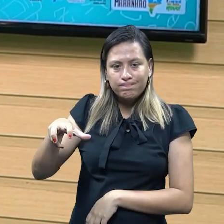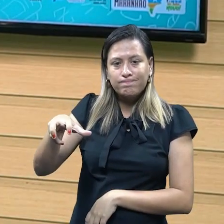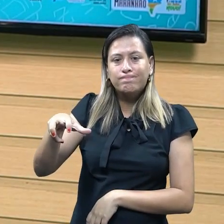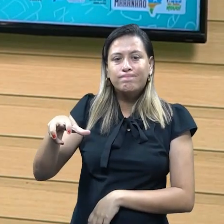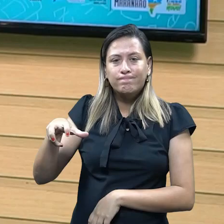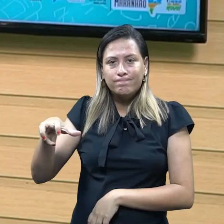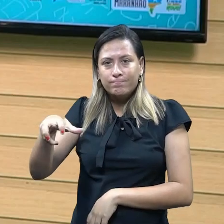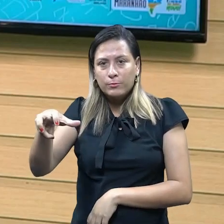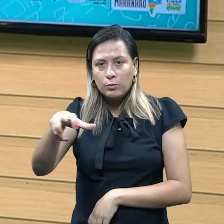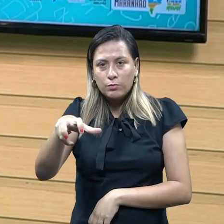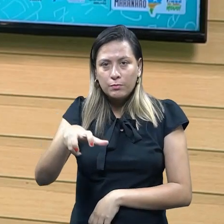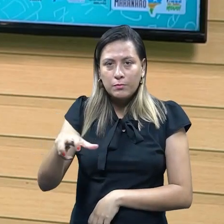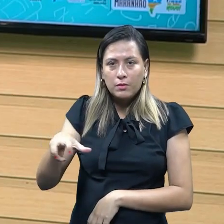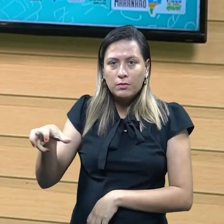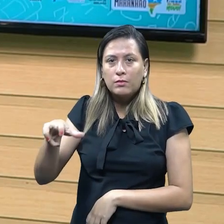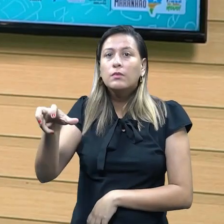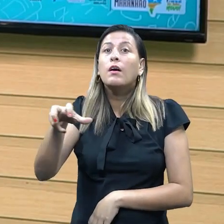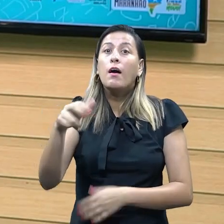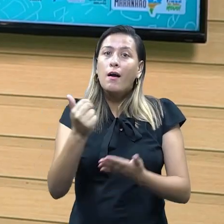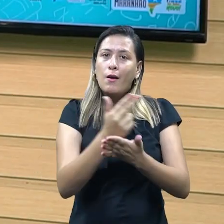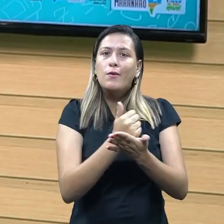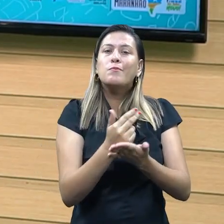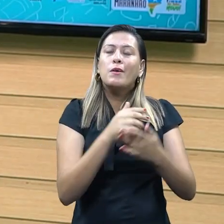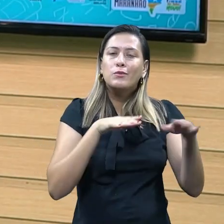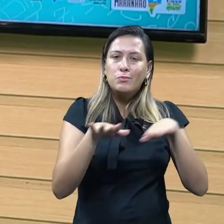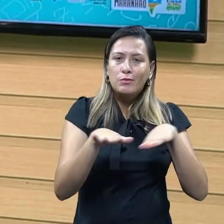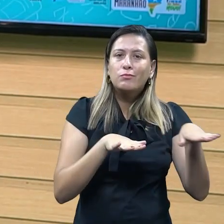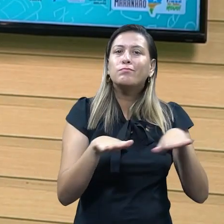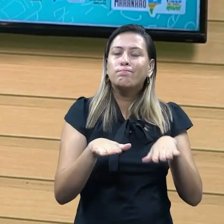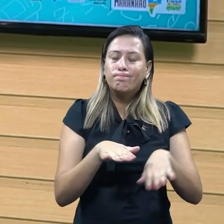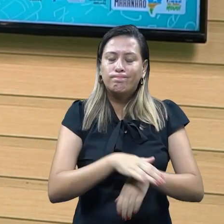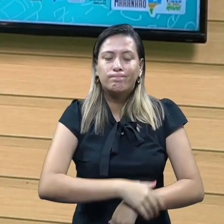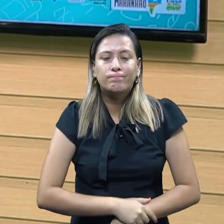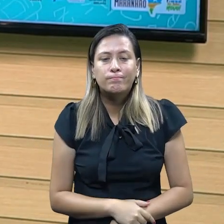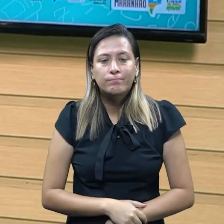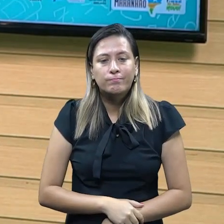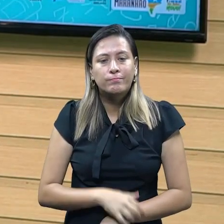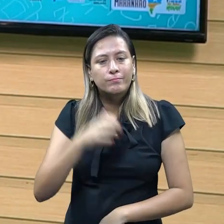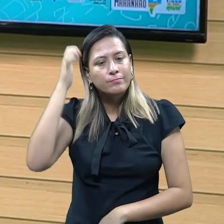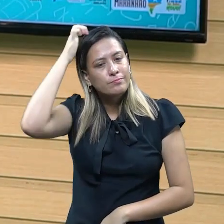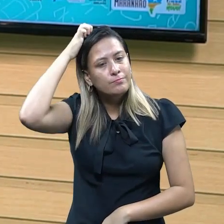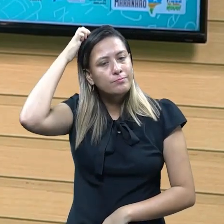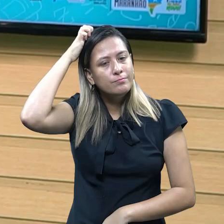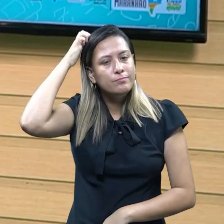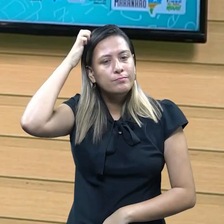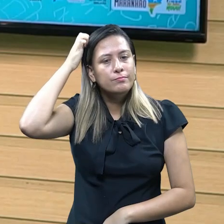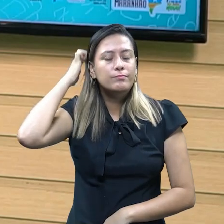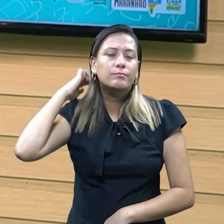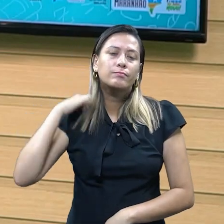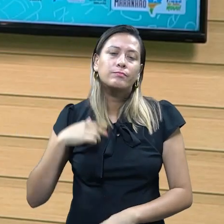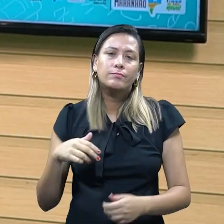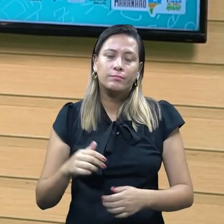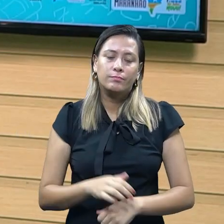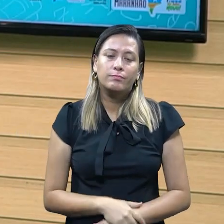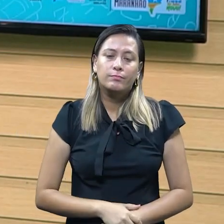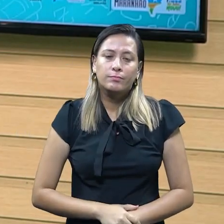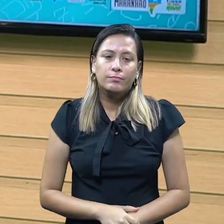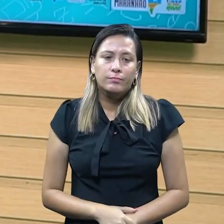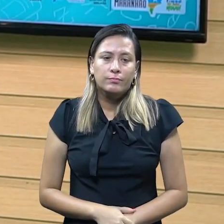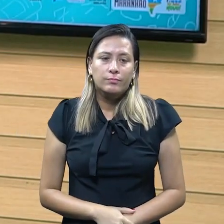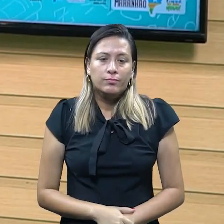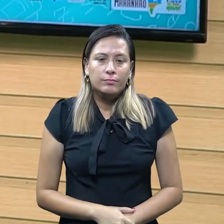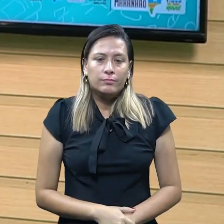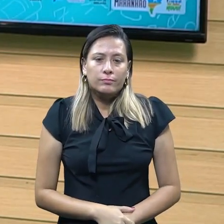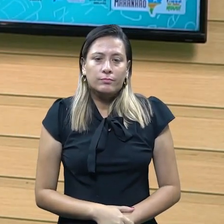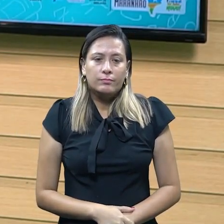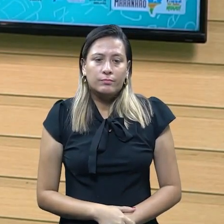mantendo o botão pressionado, você movimenta essa figura pela área de trabalho da área gráfica que você